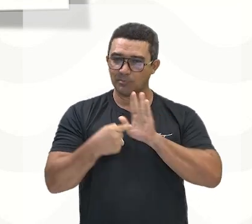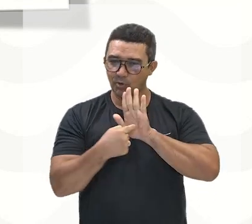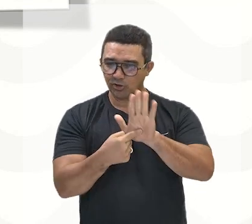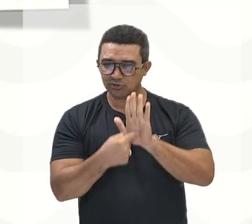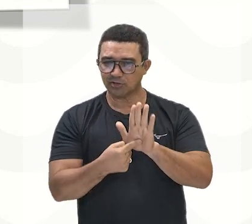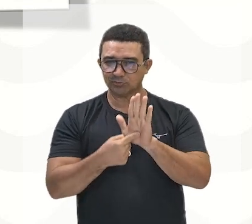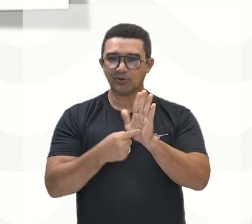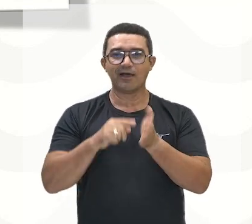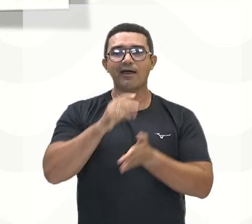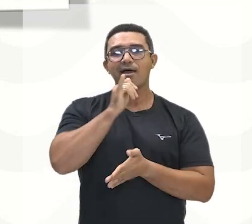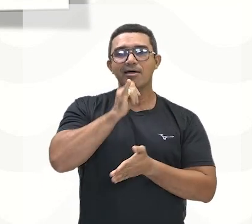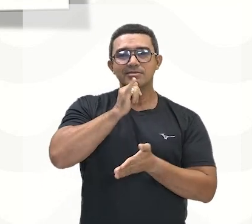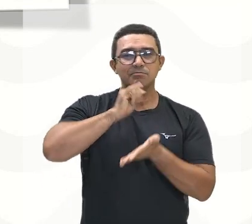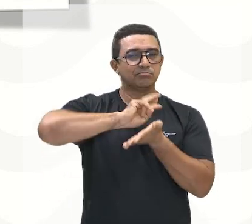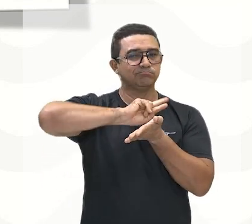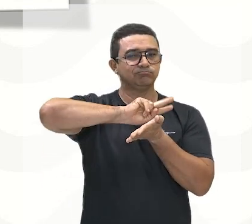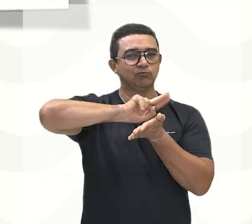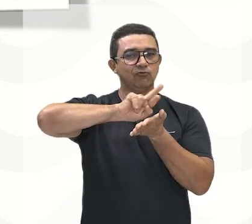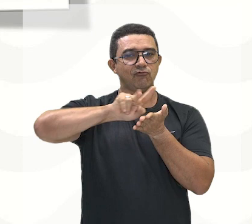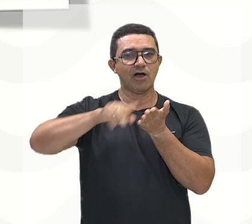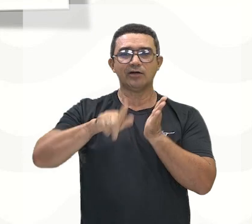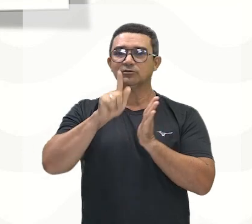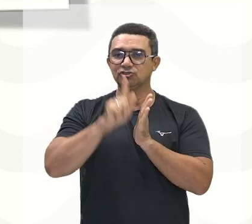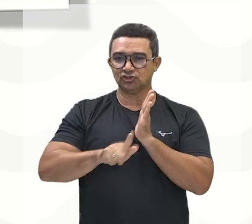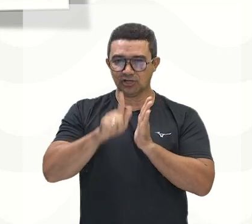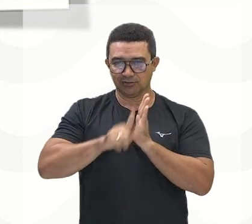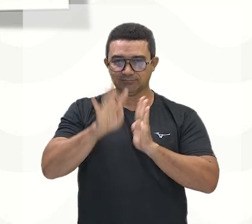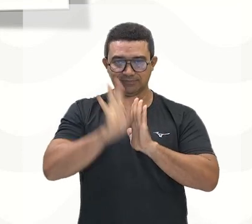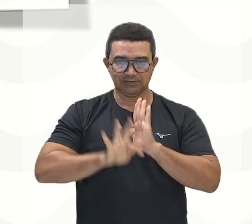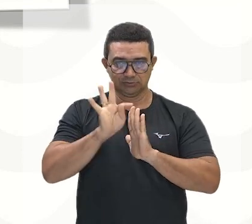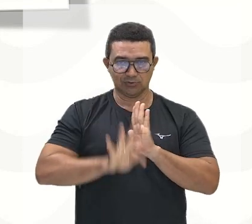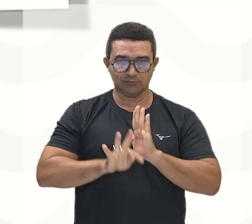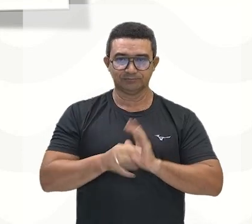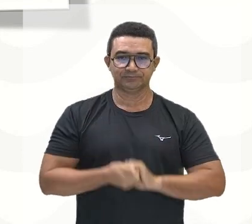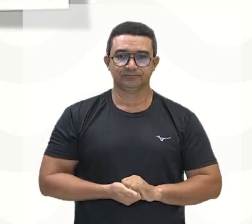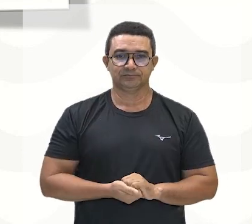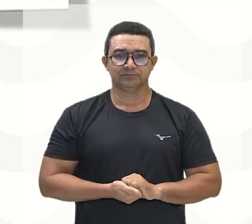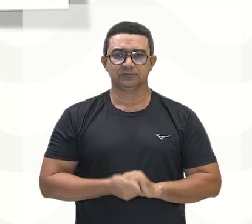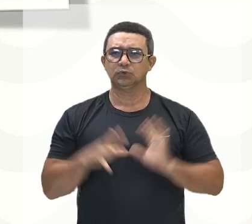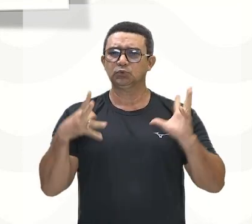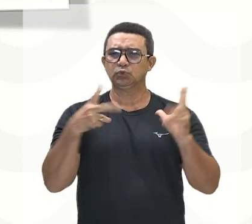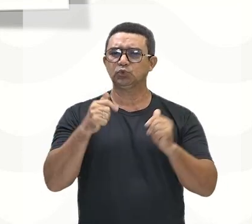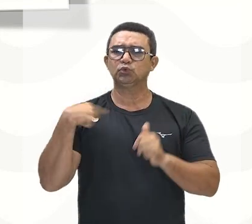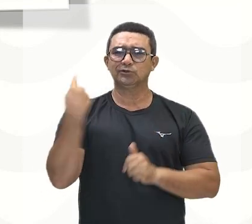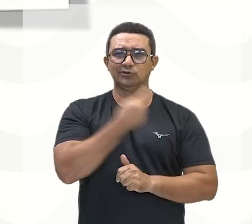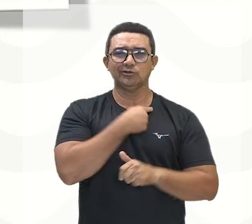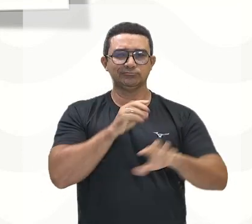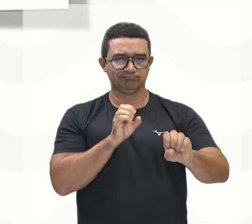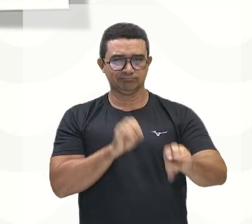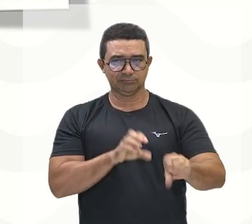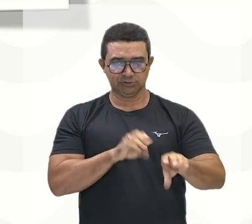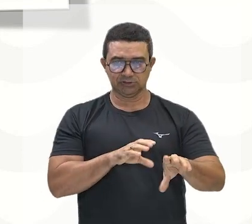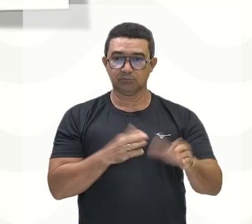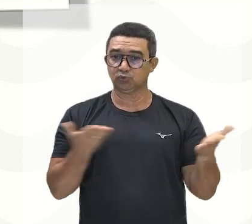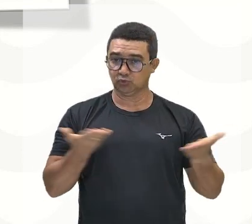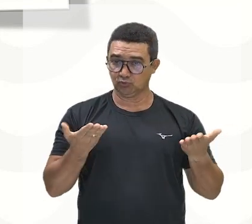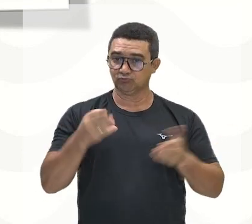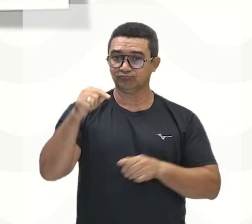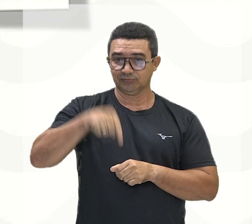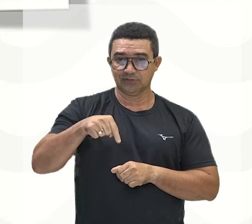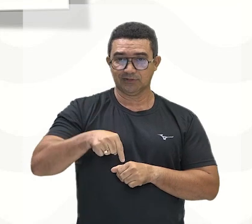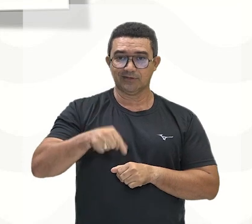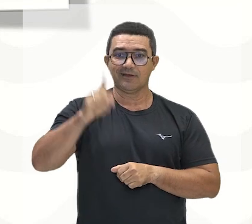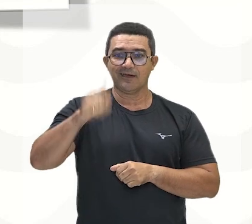vários gêneros textuais. Tudo o que nós abordamos aqui foram